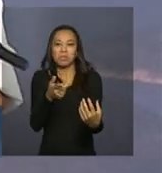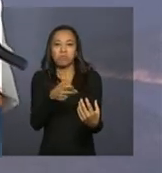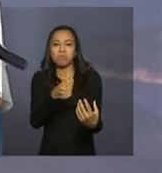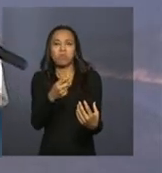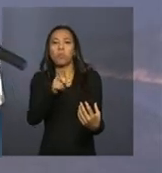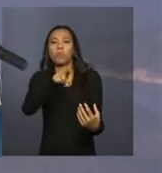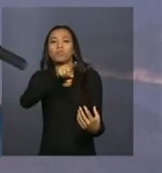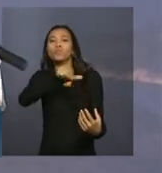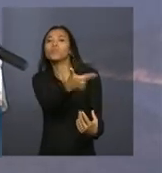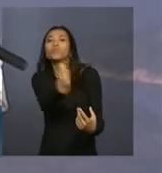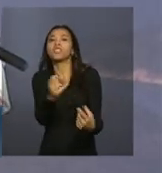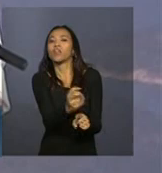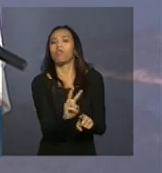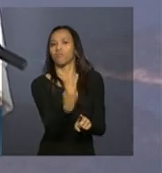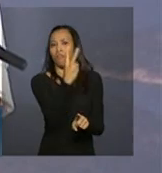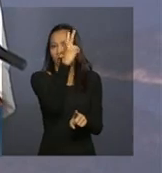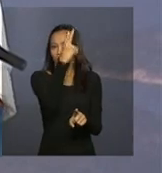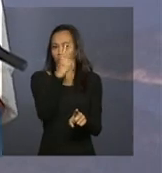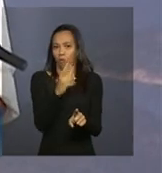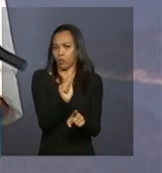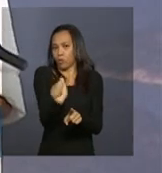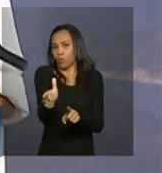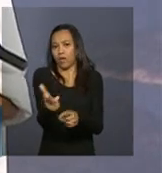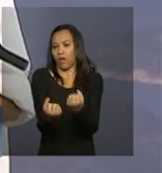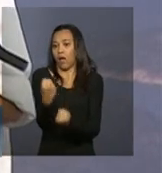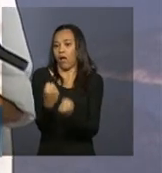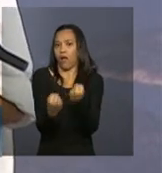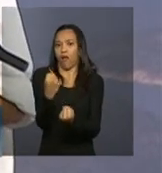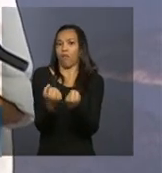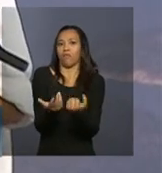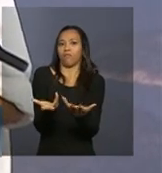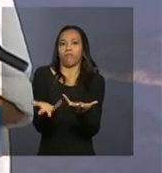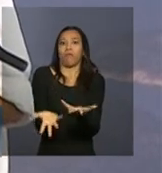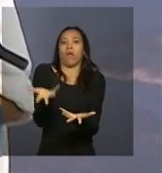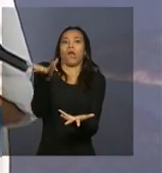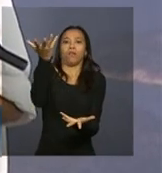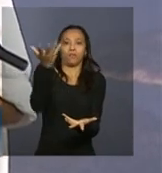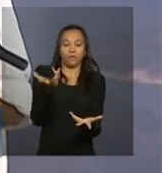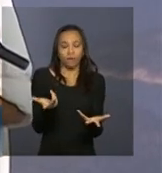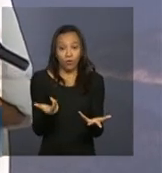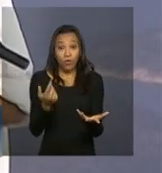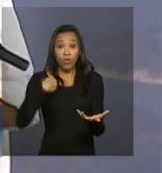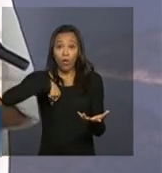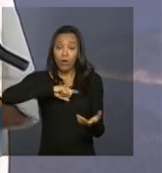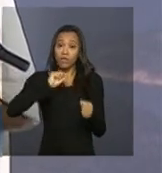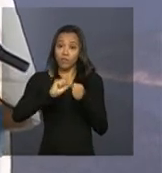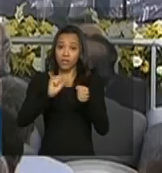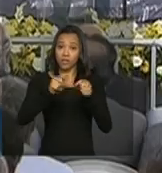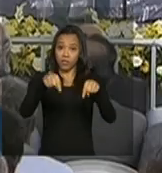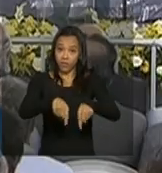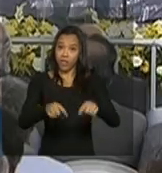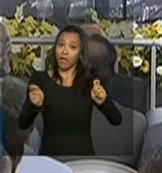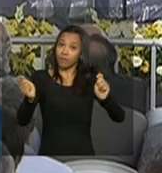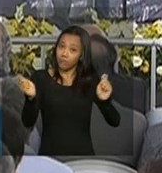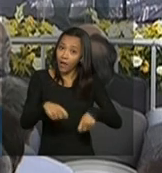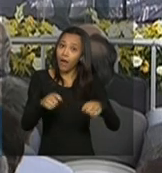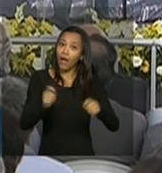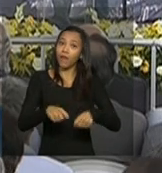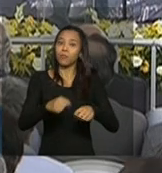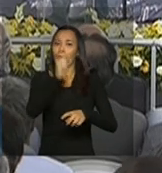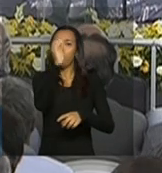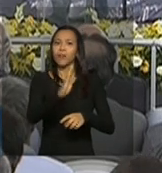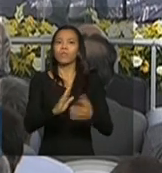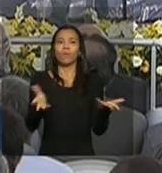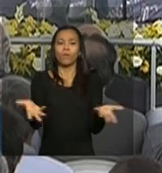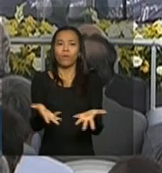e se construiu essa perimetral. A gente aqui faz algo que só é possível no Brasil de hoje. Ninguém